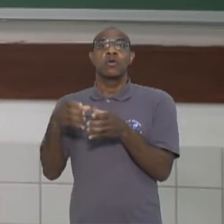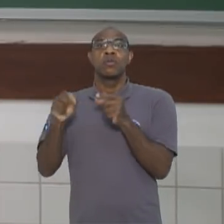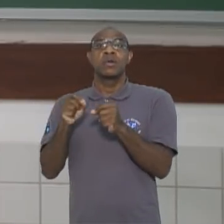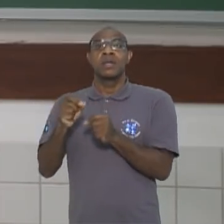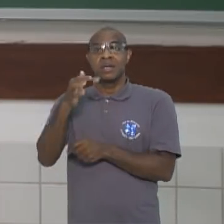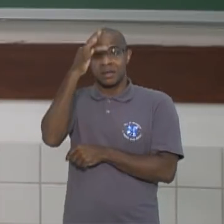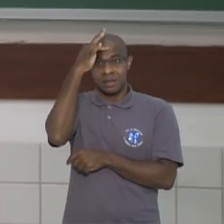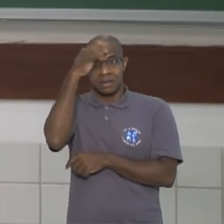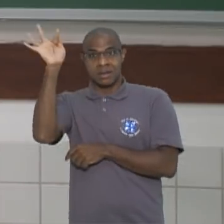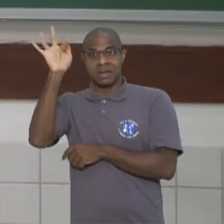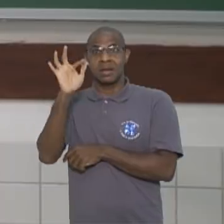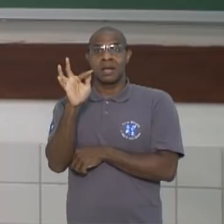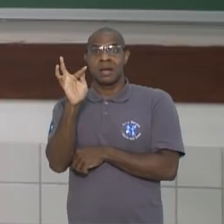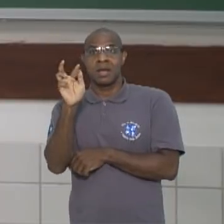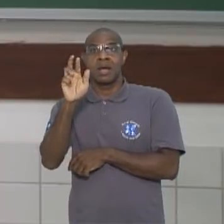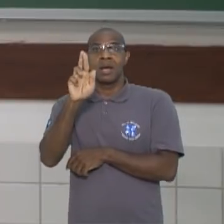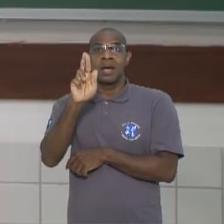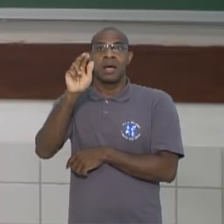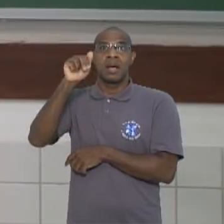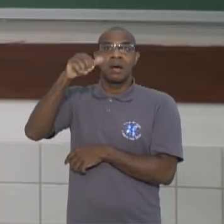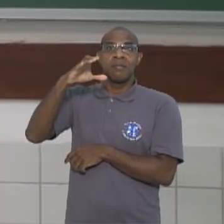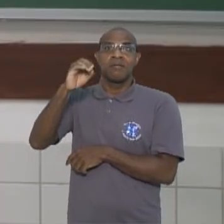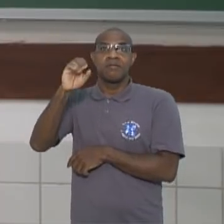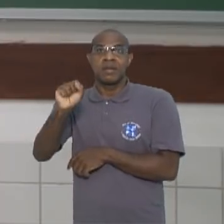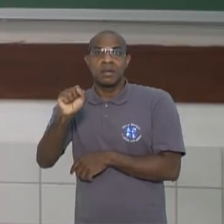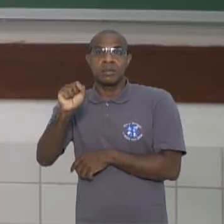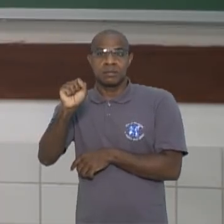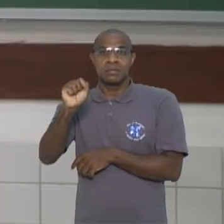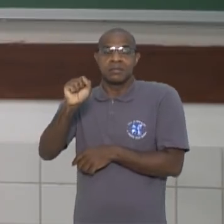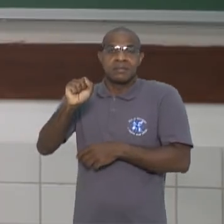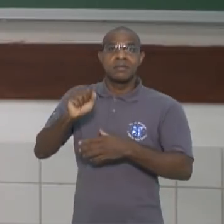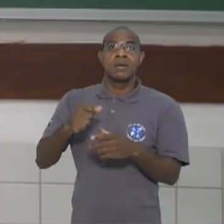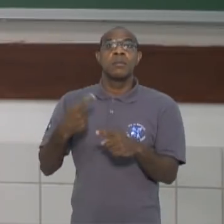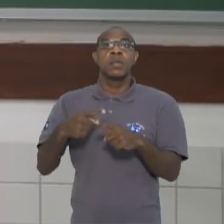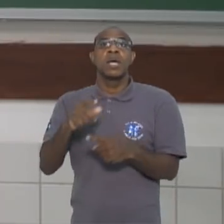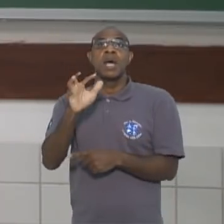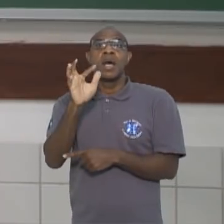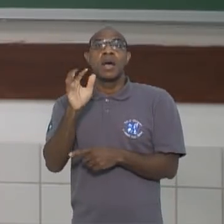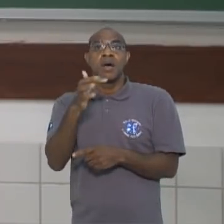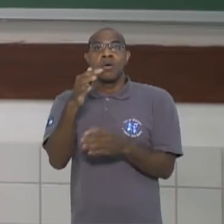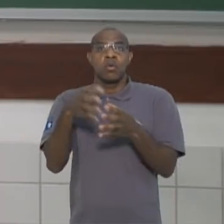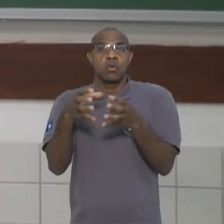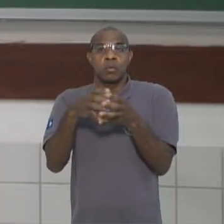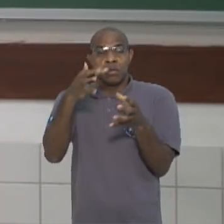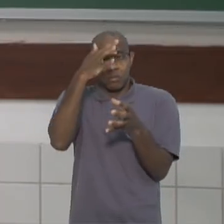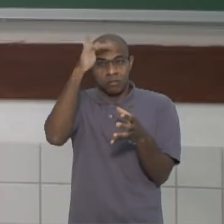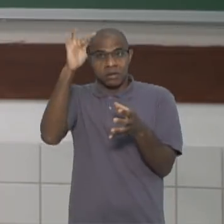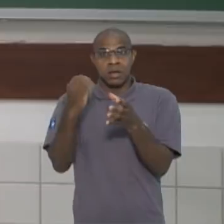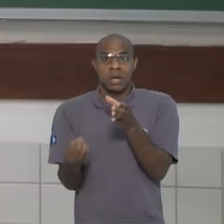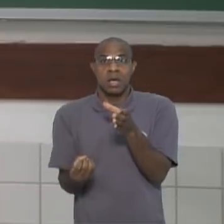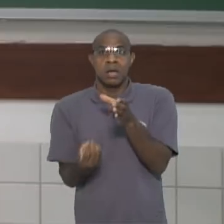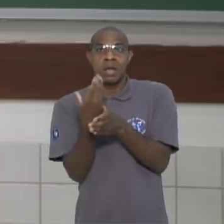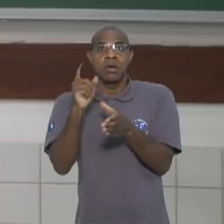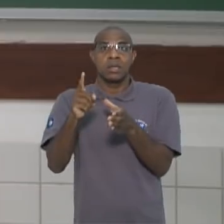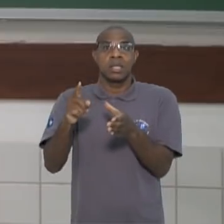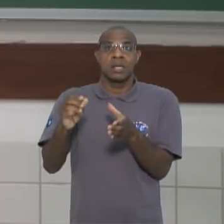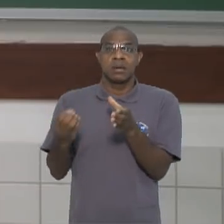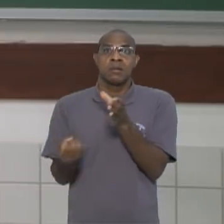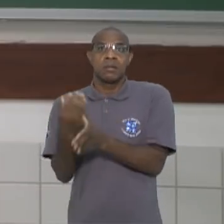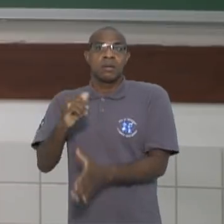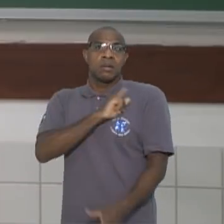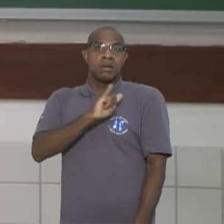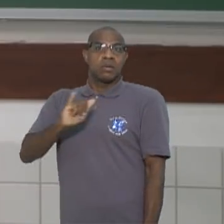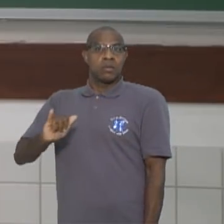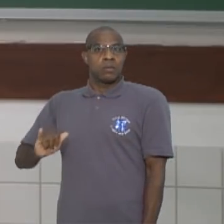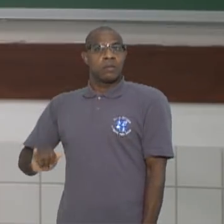que você vai dedicar uma aula a um único povo, a um único grupo? Porque são os francos que vão dar origem ao Império Carolíngio